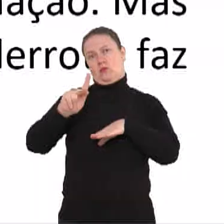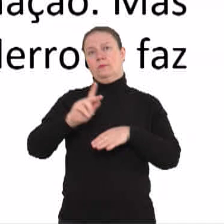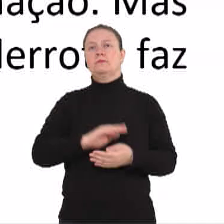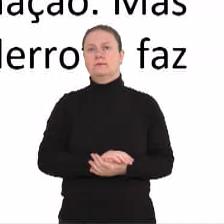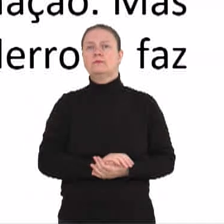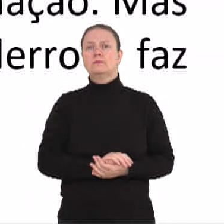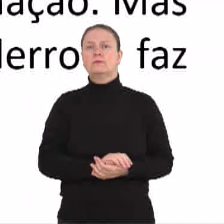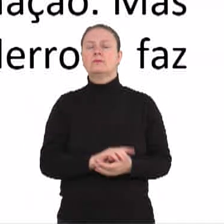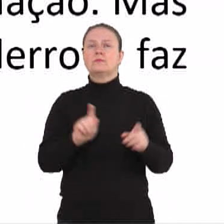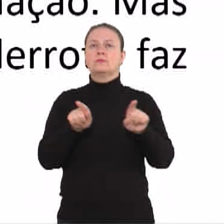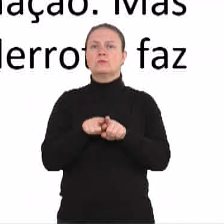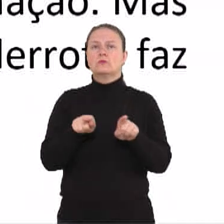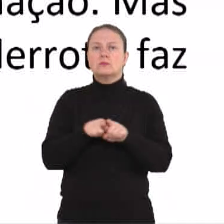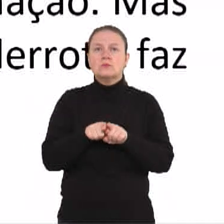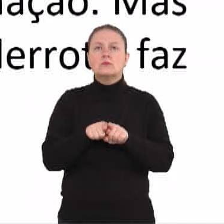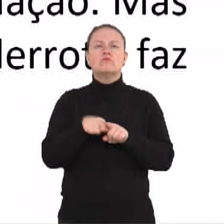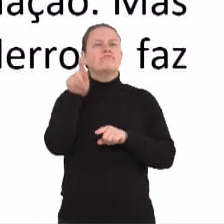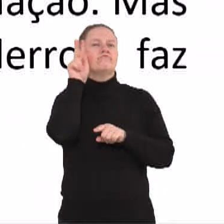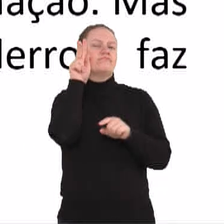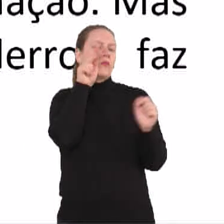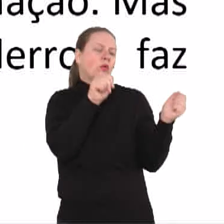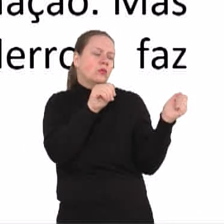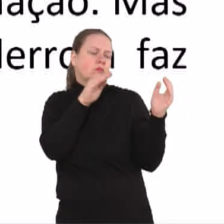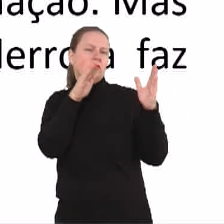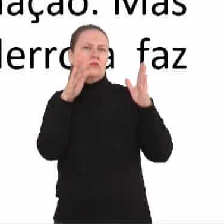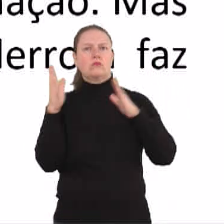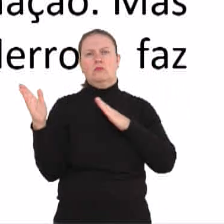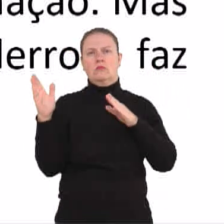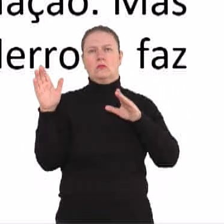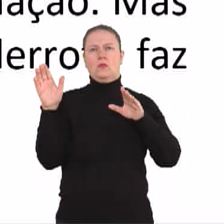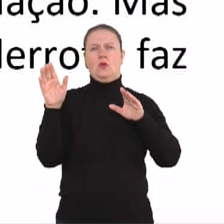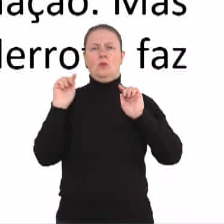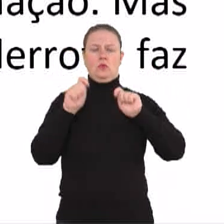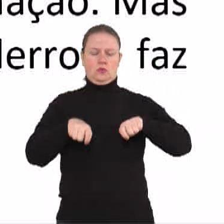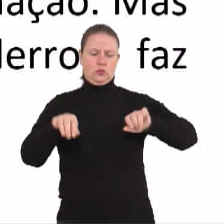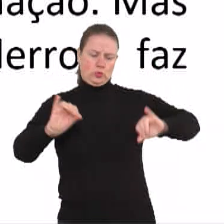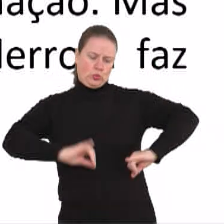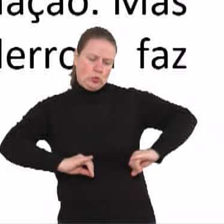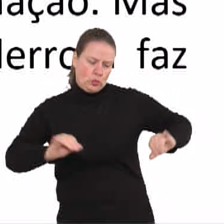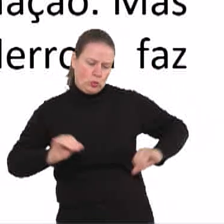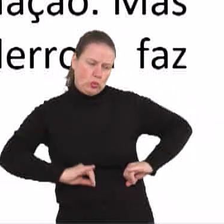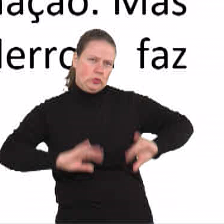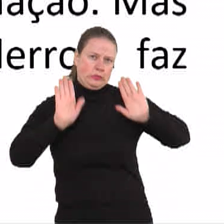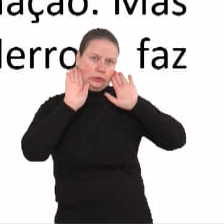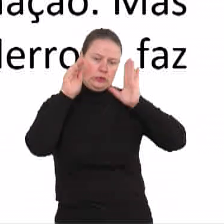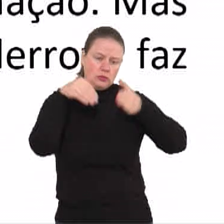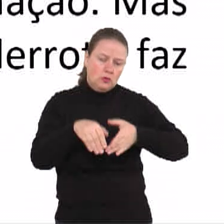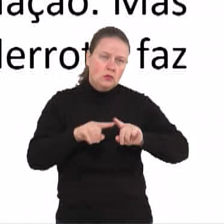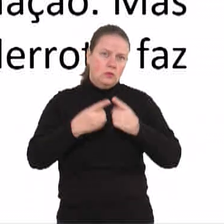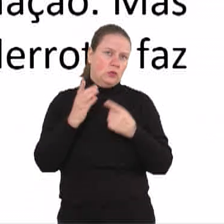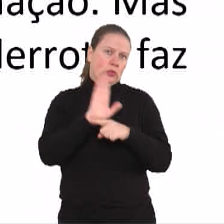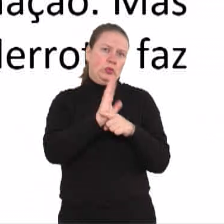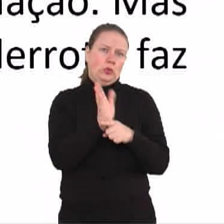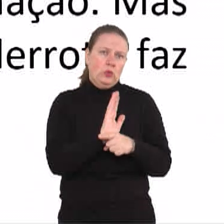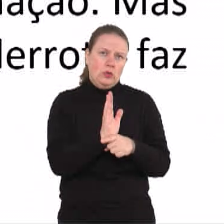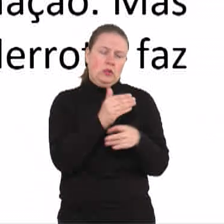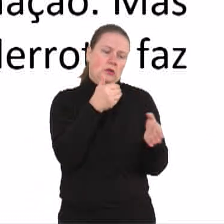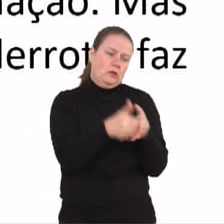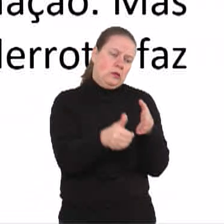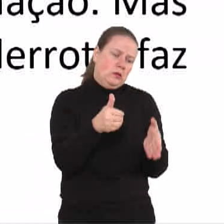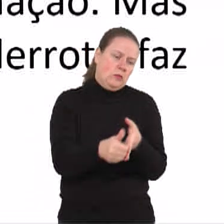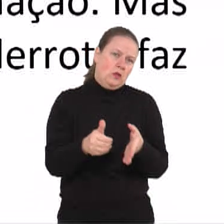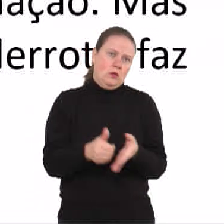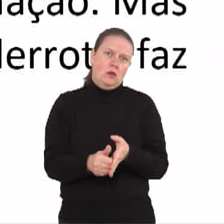tudo isso aqui em uma história seria fácil focar no sofrimento, mas a trama mostra que cada derrota faz com que elas